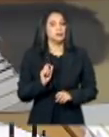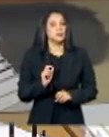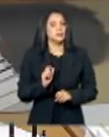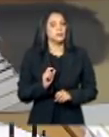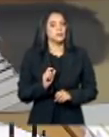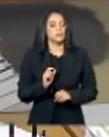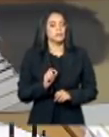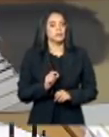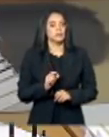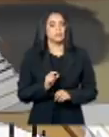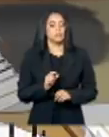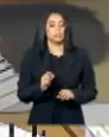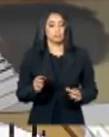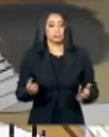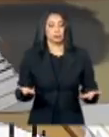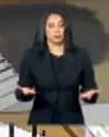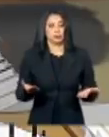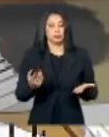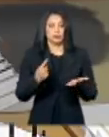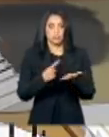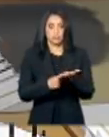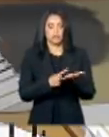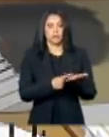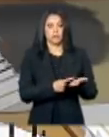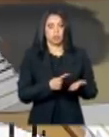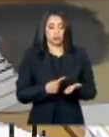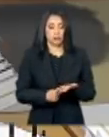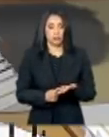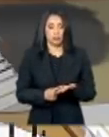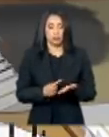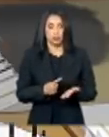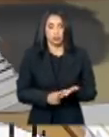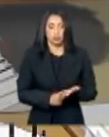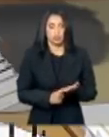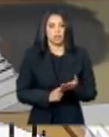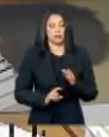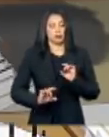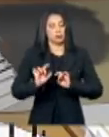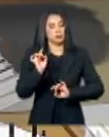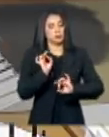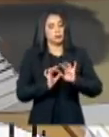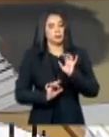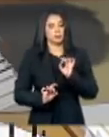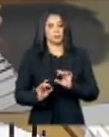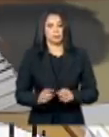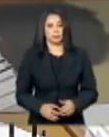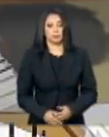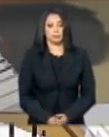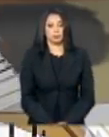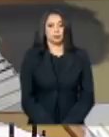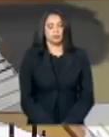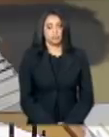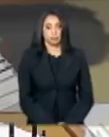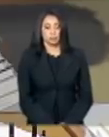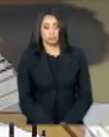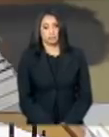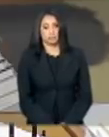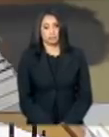presente o acórdão impugnado mediante o extraordinário decidiu